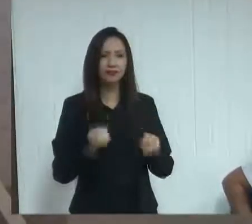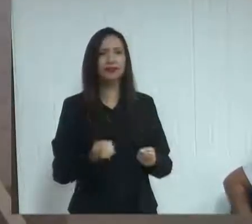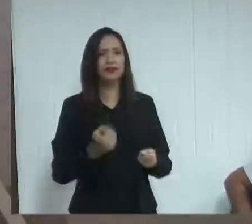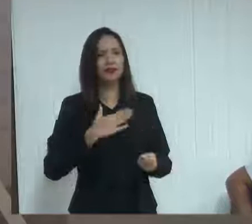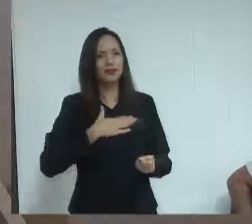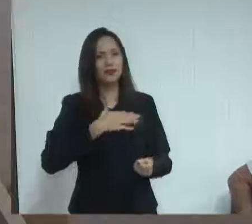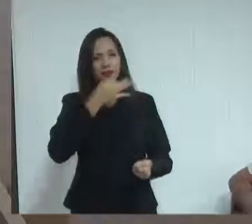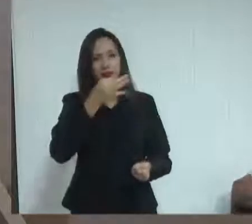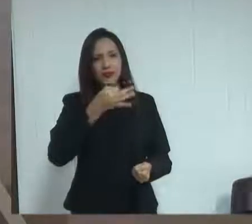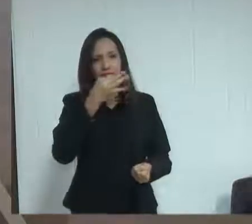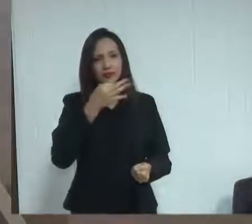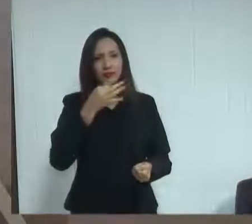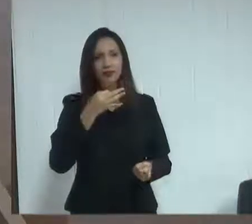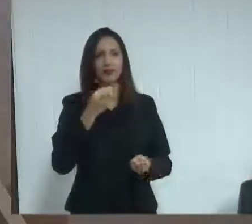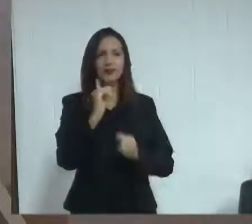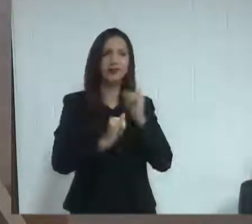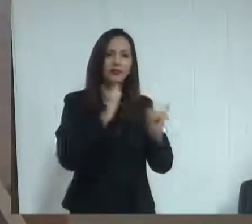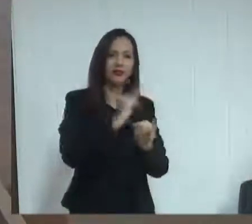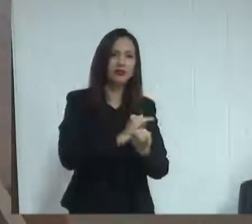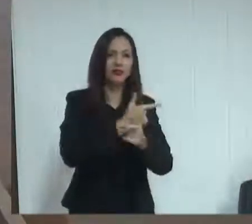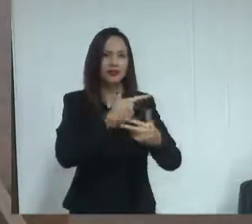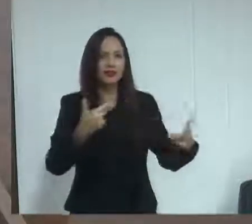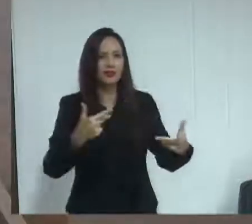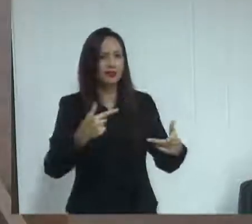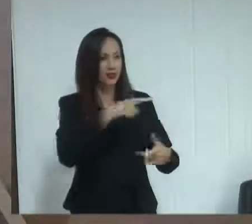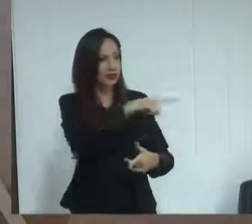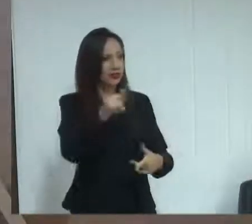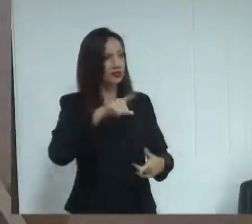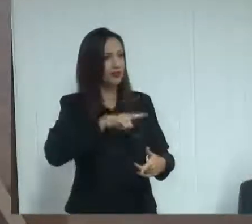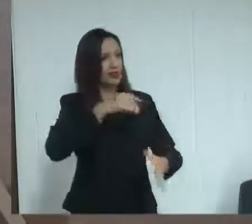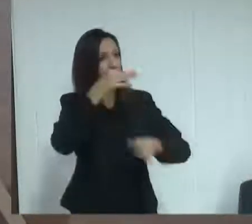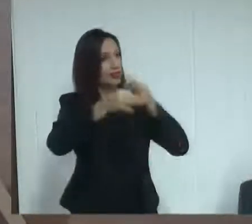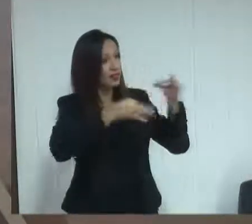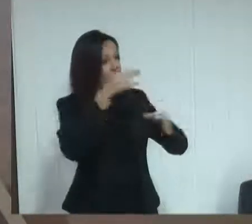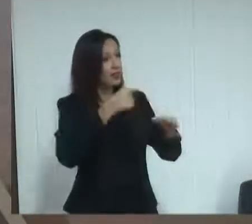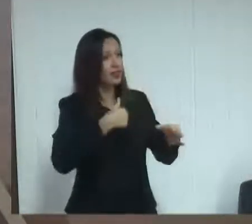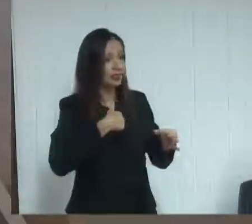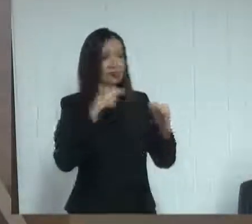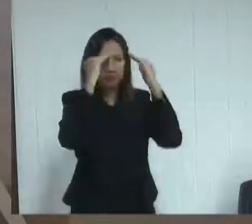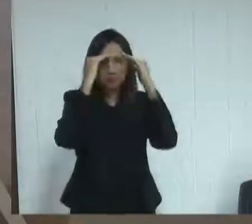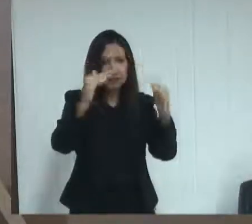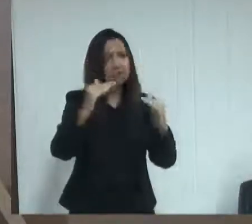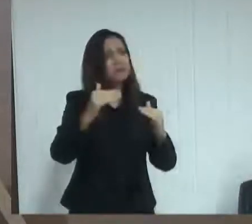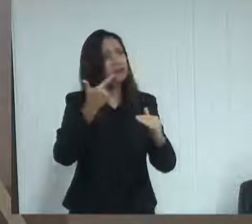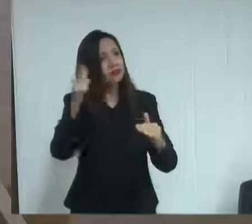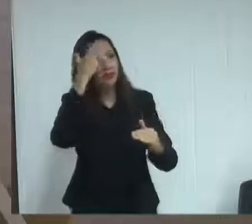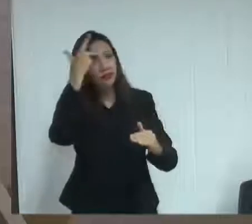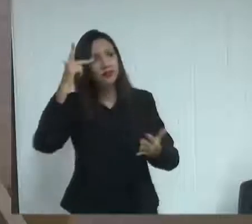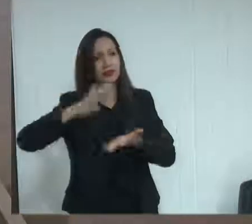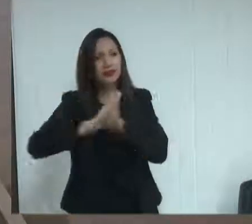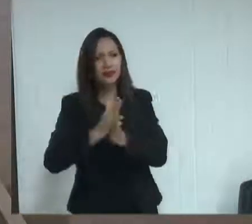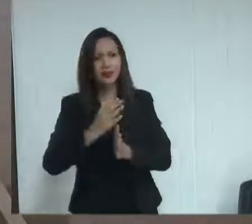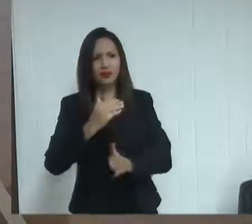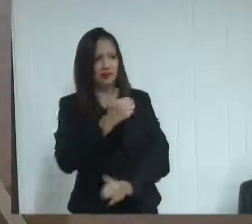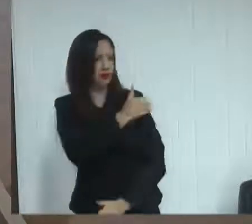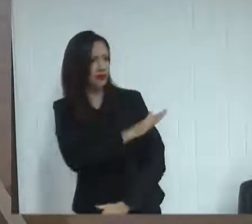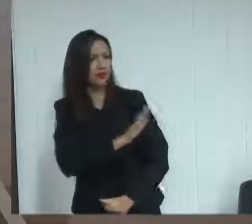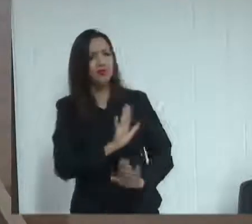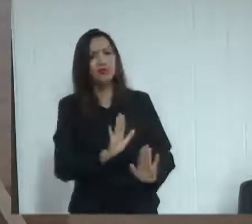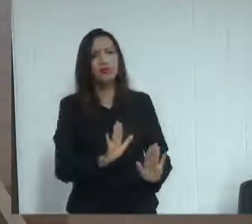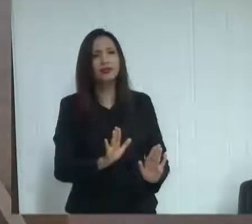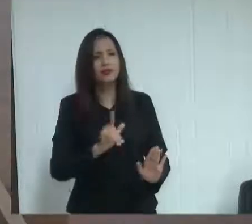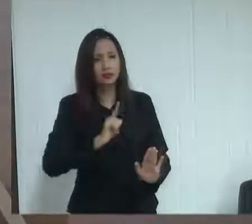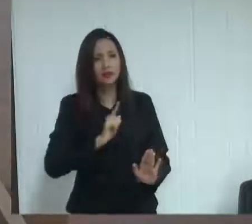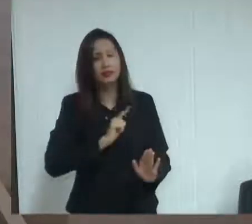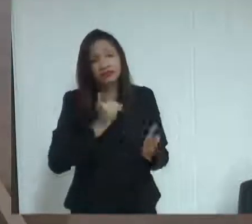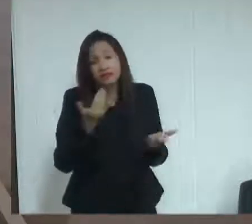meus pontos de vista aqui nas redes sociais. Eu sei que muitos vêm com argumentos que eu também respeito e outros vêm com agressões. Isso faz parte.